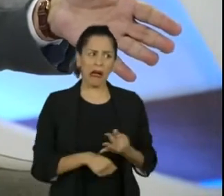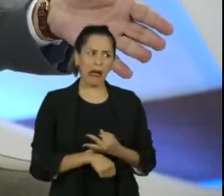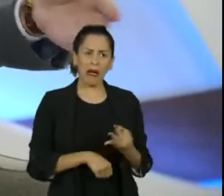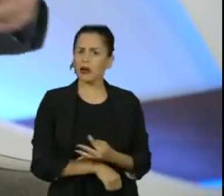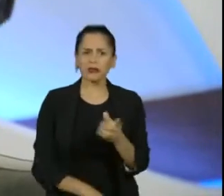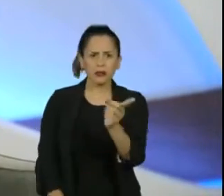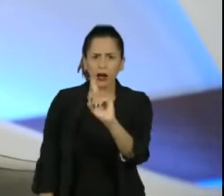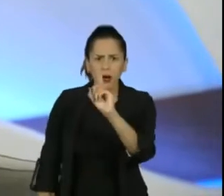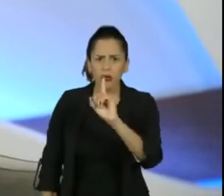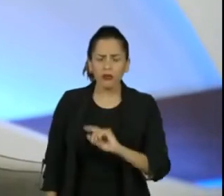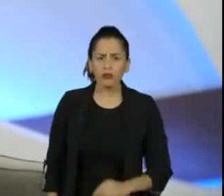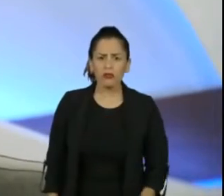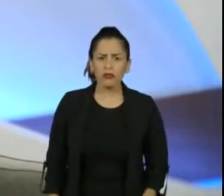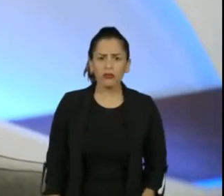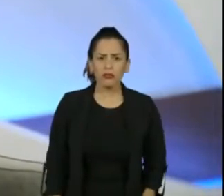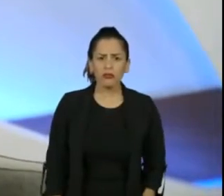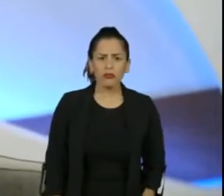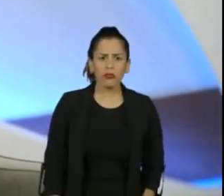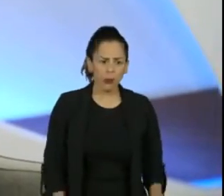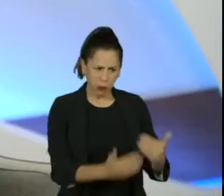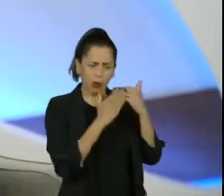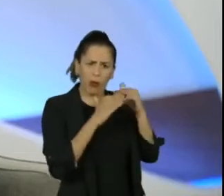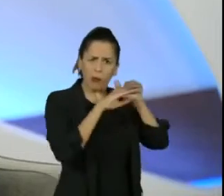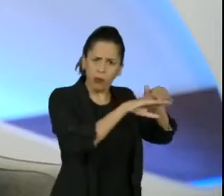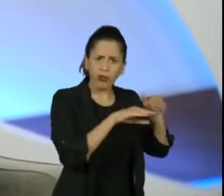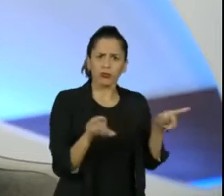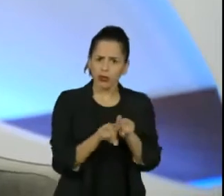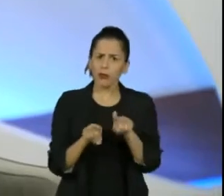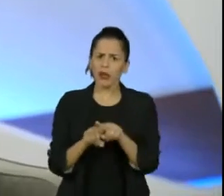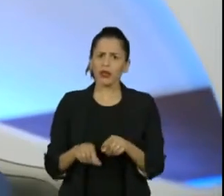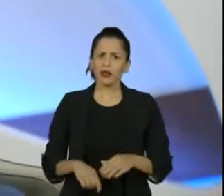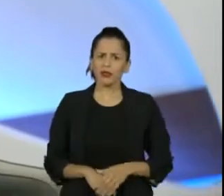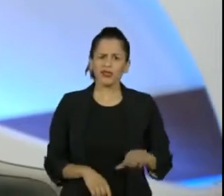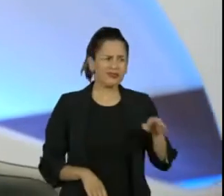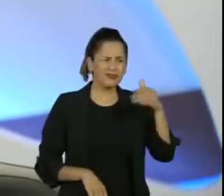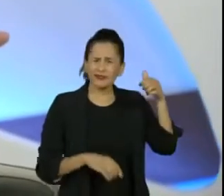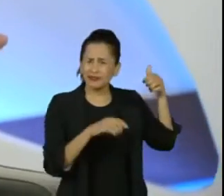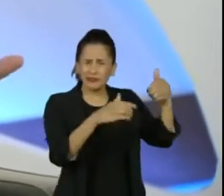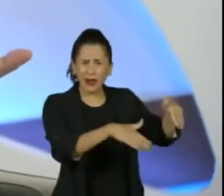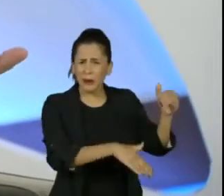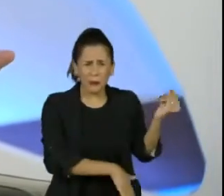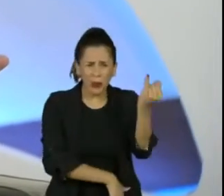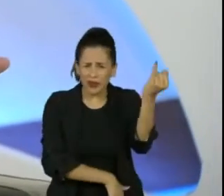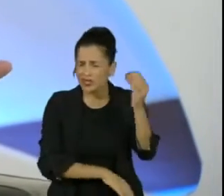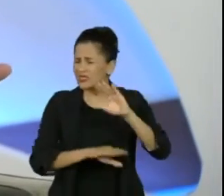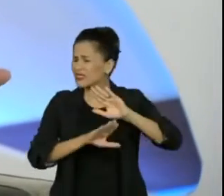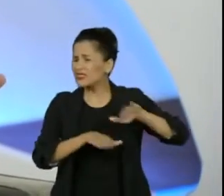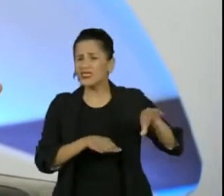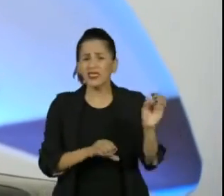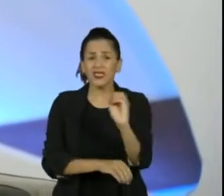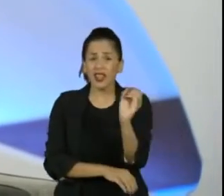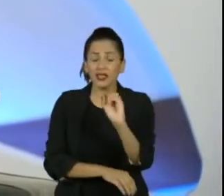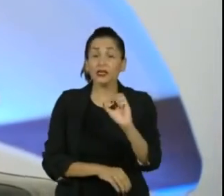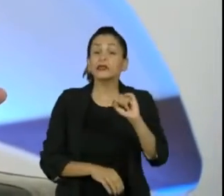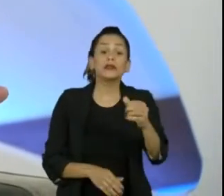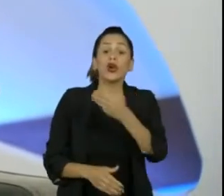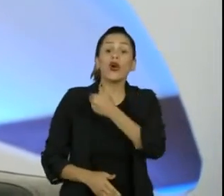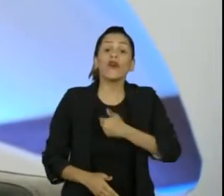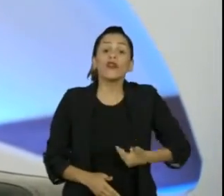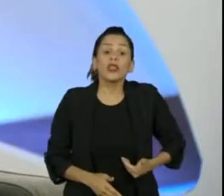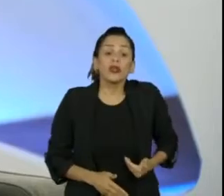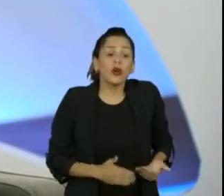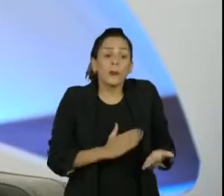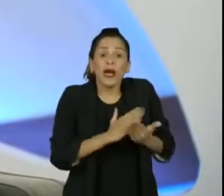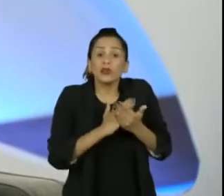entendeu? Então, ele não tem a menor importância para mim, porque você não me dá, não me ajuda não me